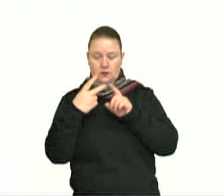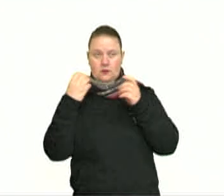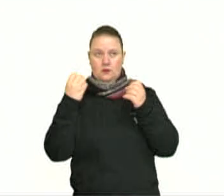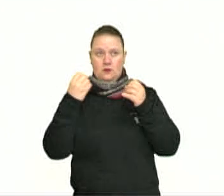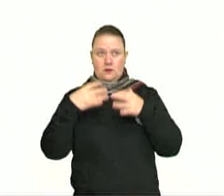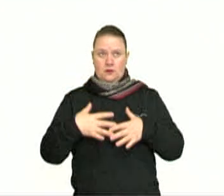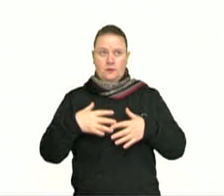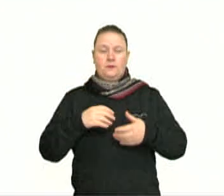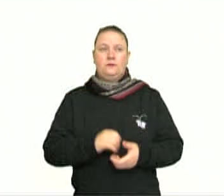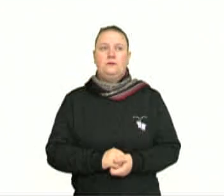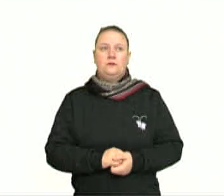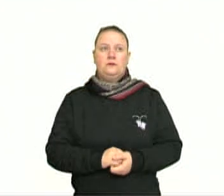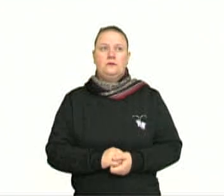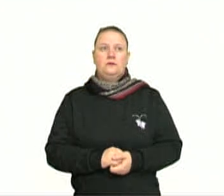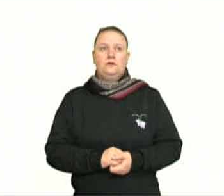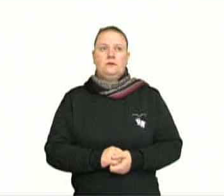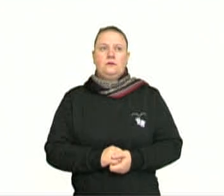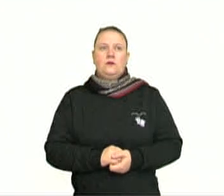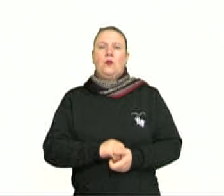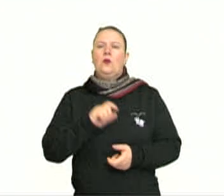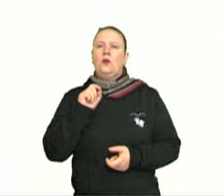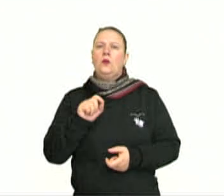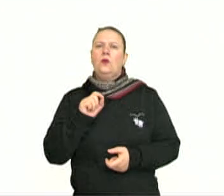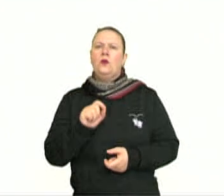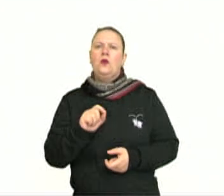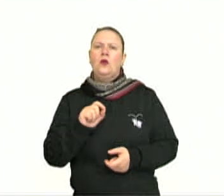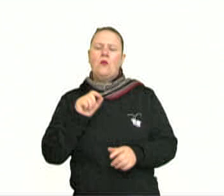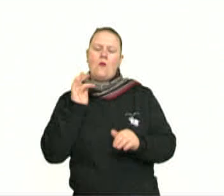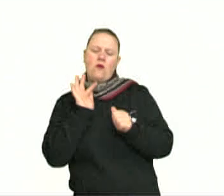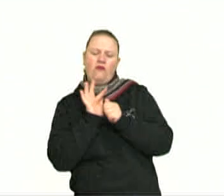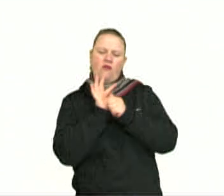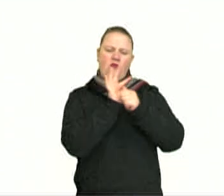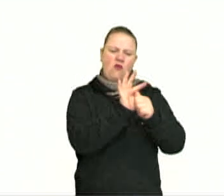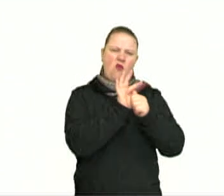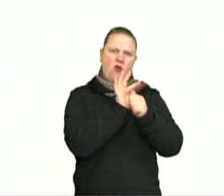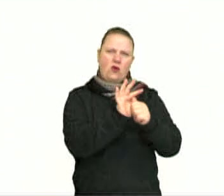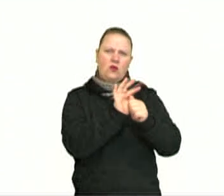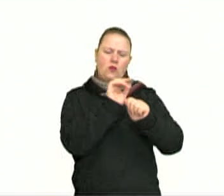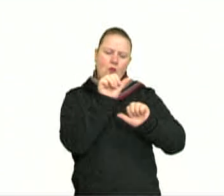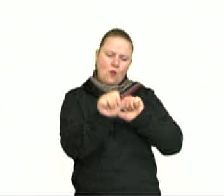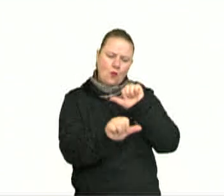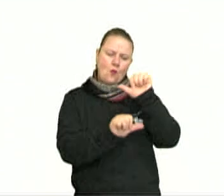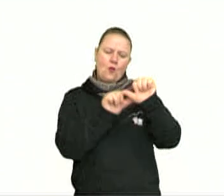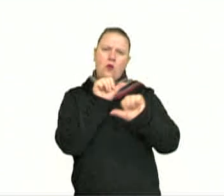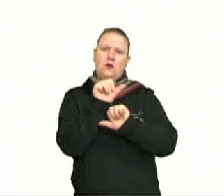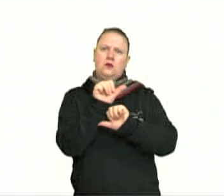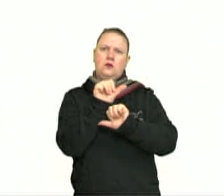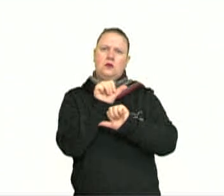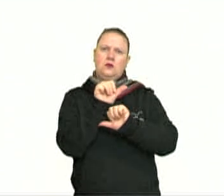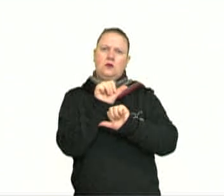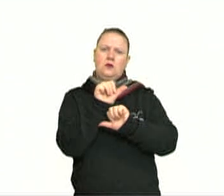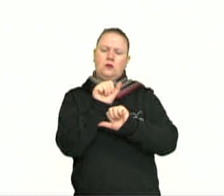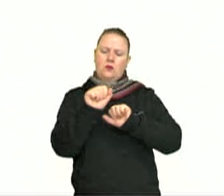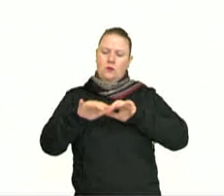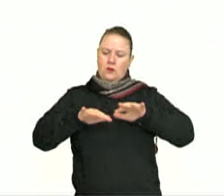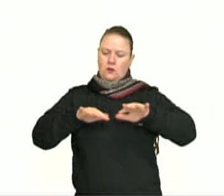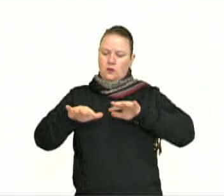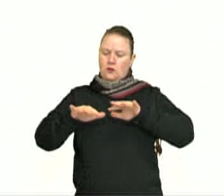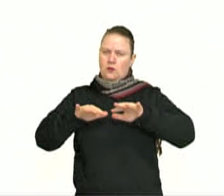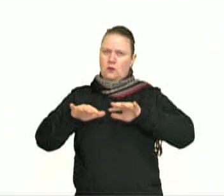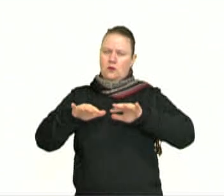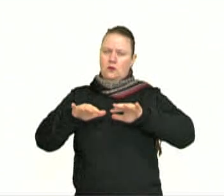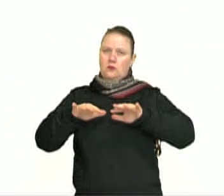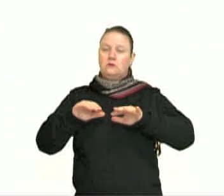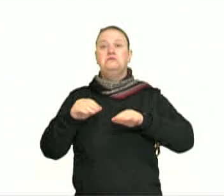seguinte, né, sofrer ação de alguma força capaz de alterar seu estado de movimento. Ou